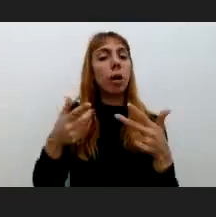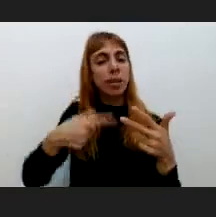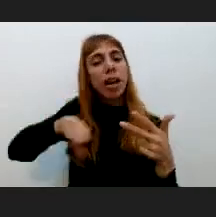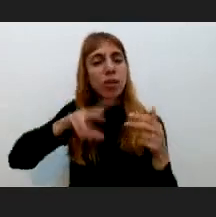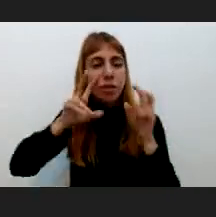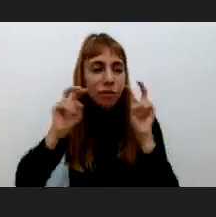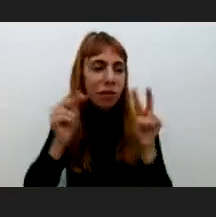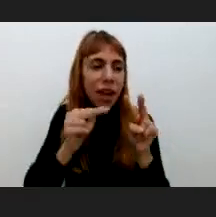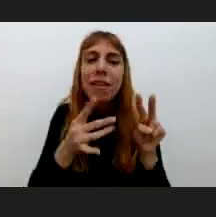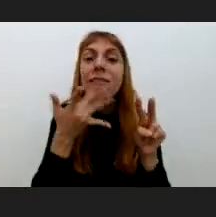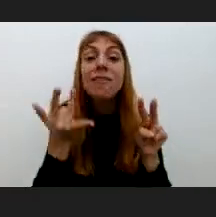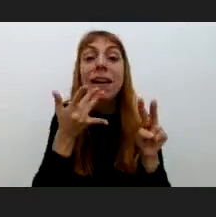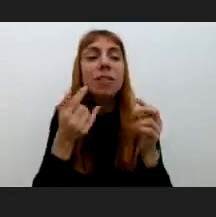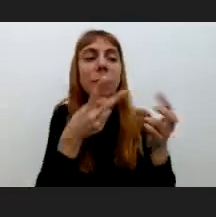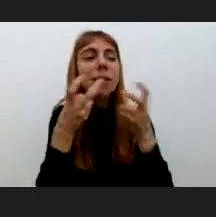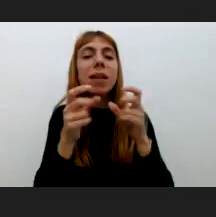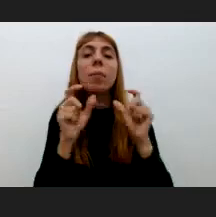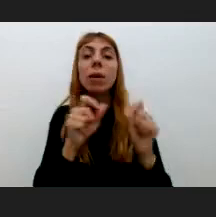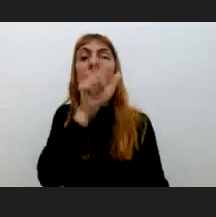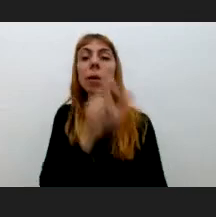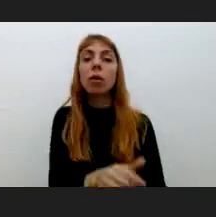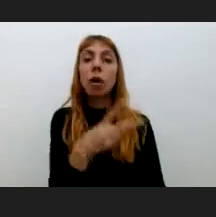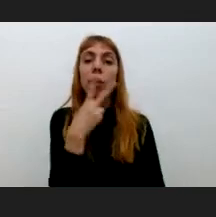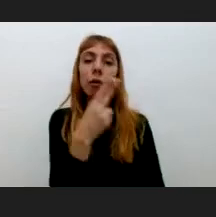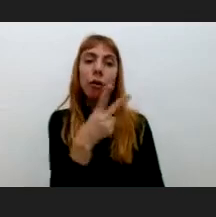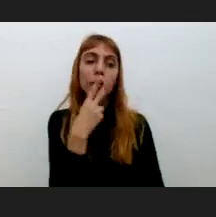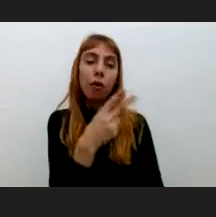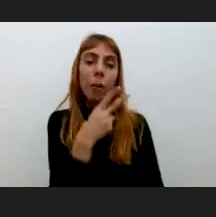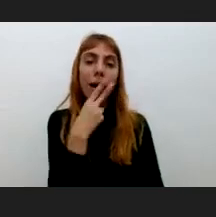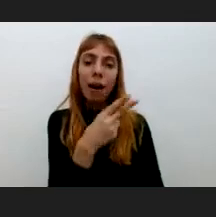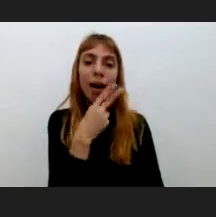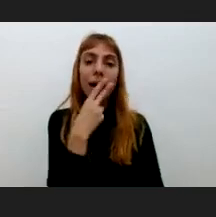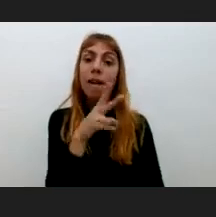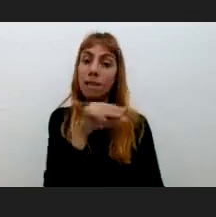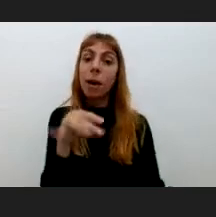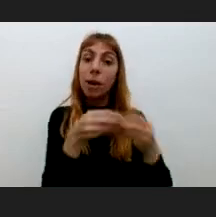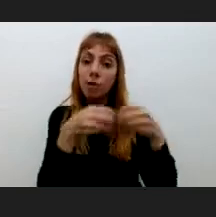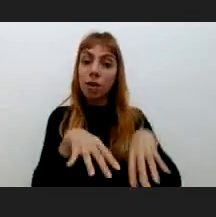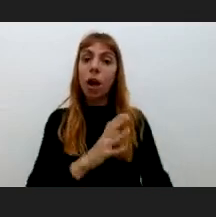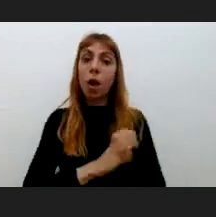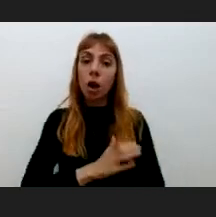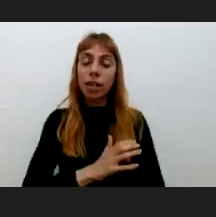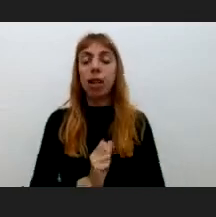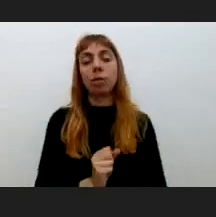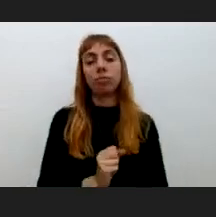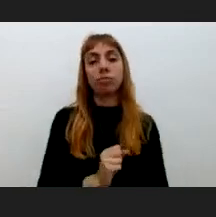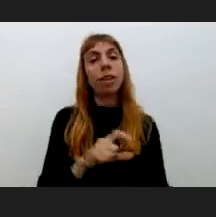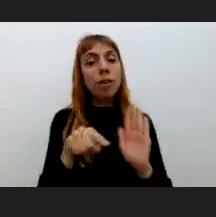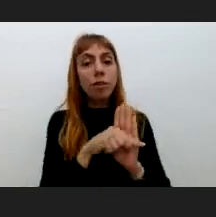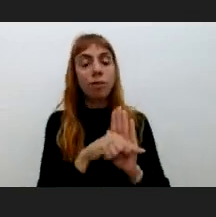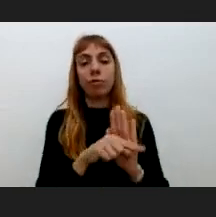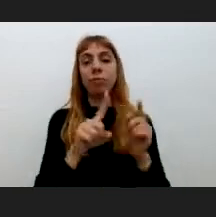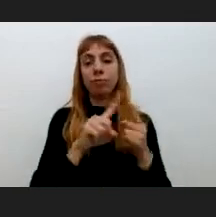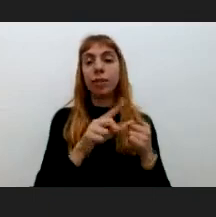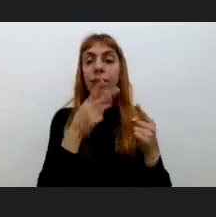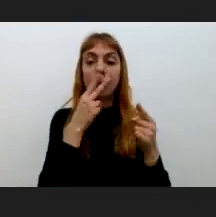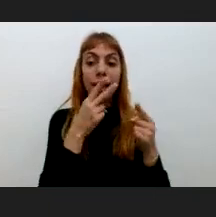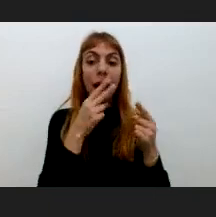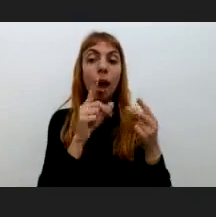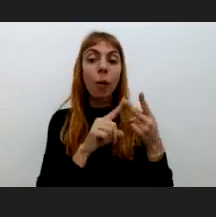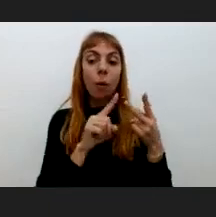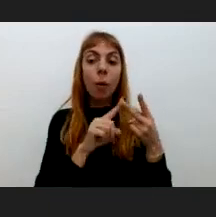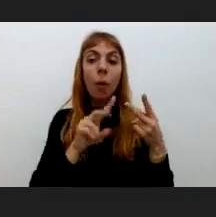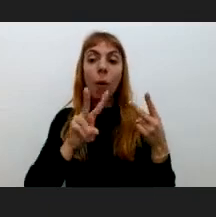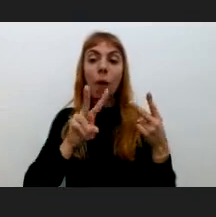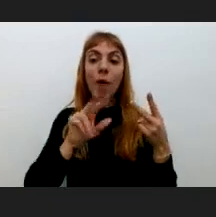tem os vapes, né? Também chamados de cigarros eletrônicos, são